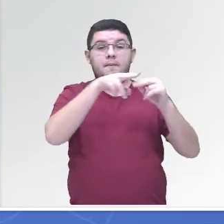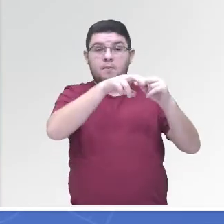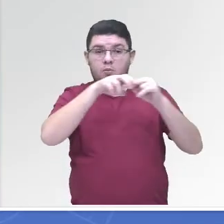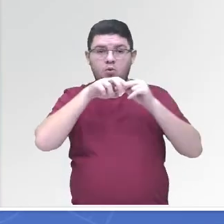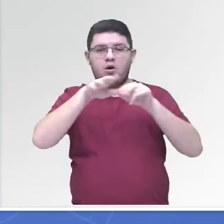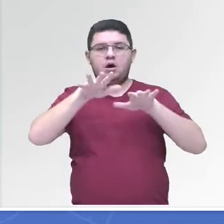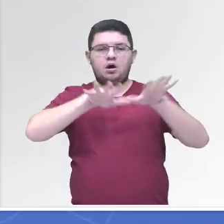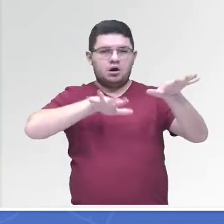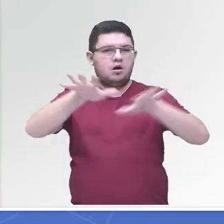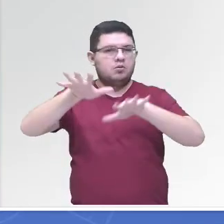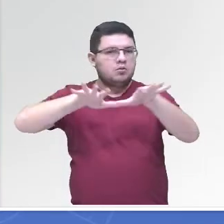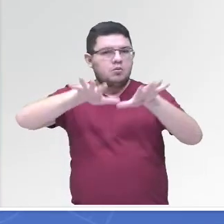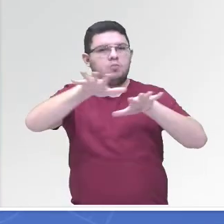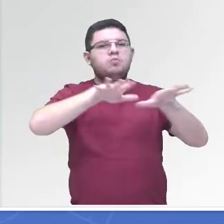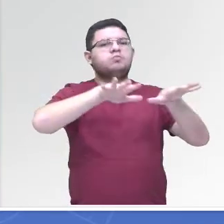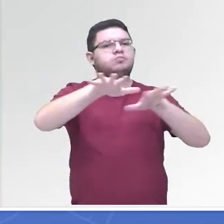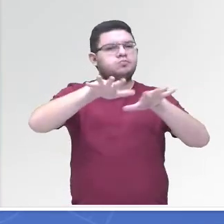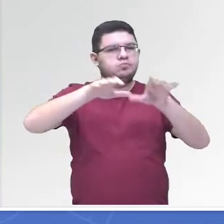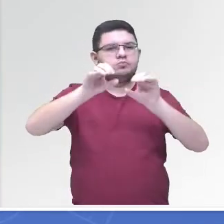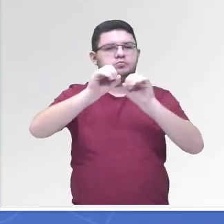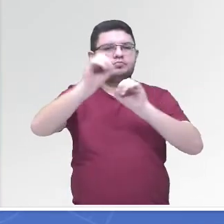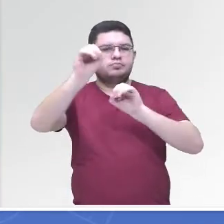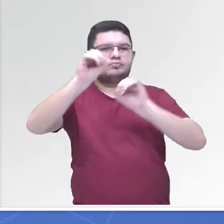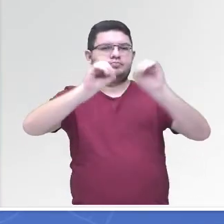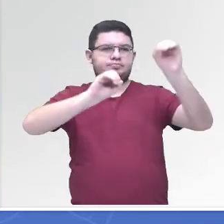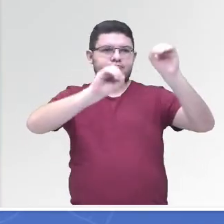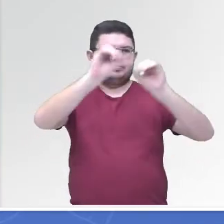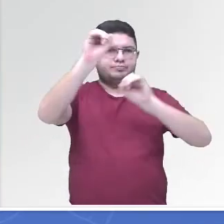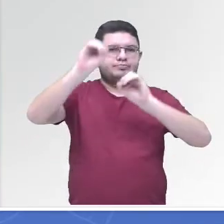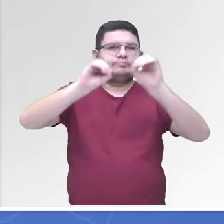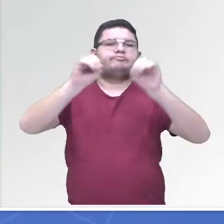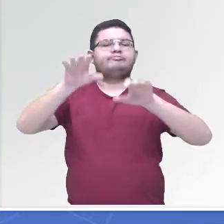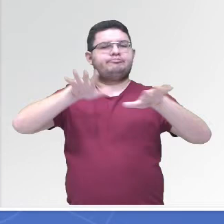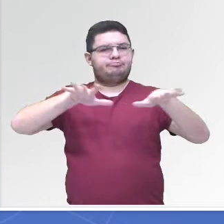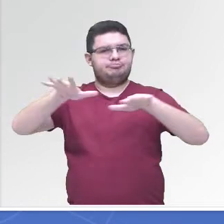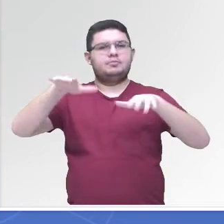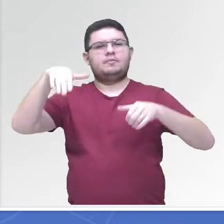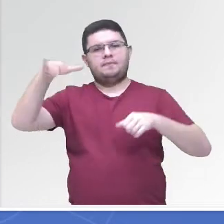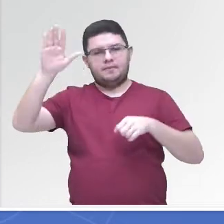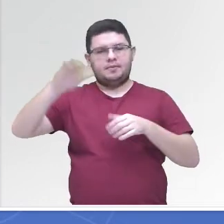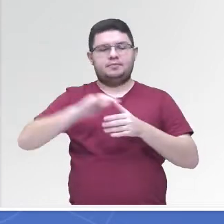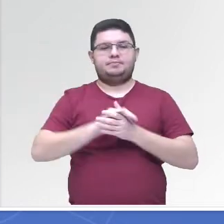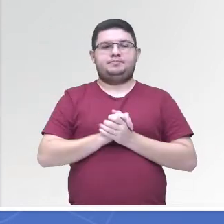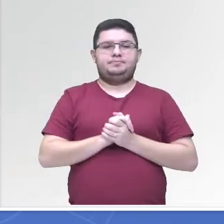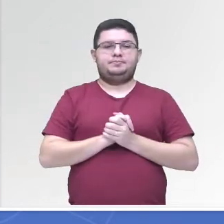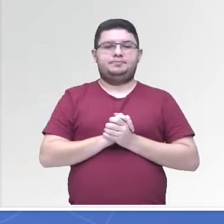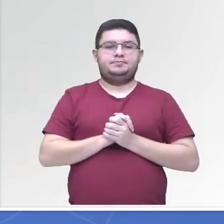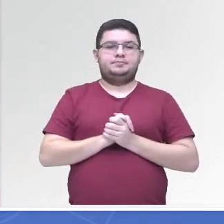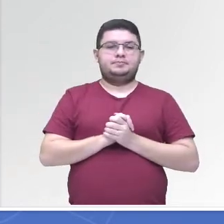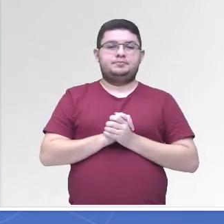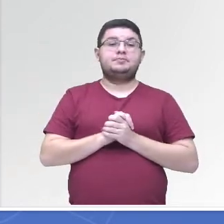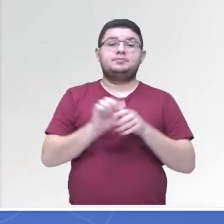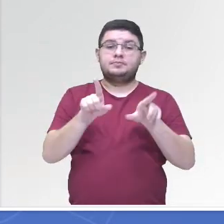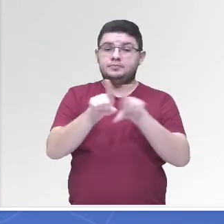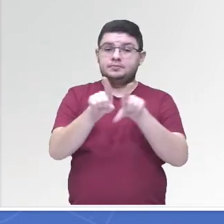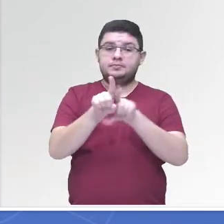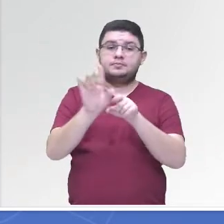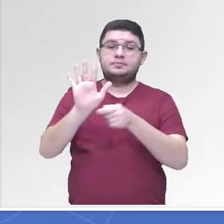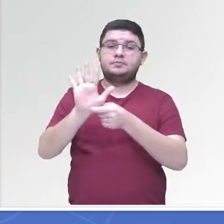maior agitação, uma maior energia presente ali, tá? De forma que